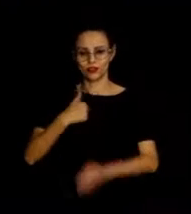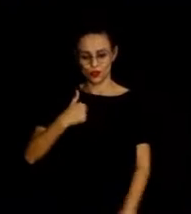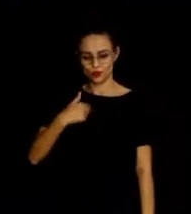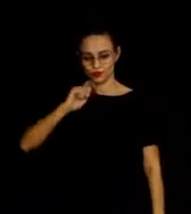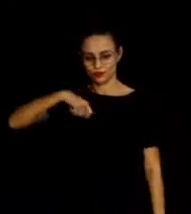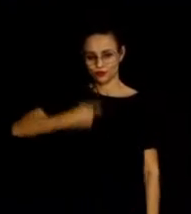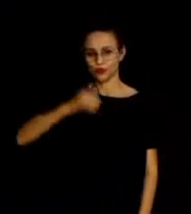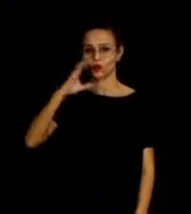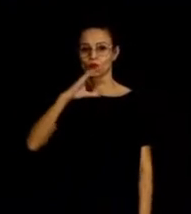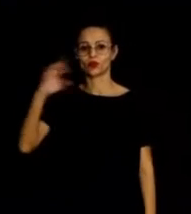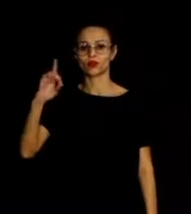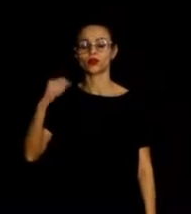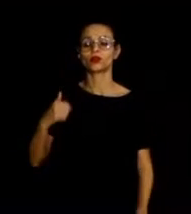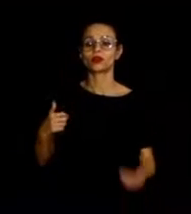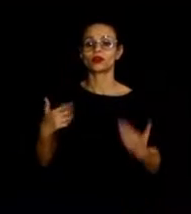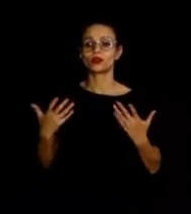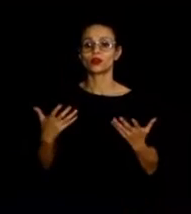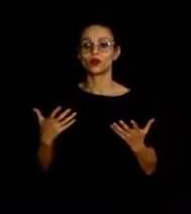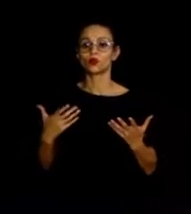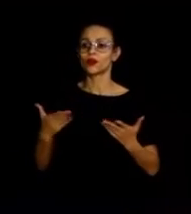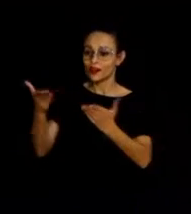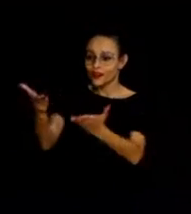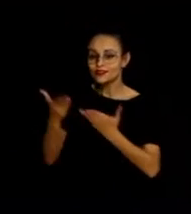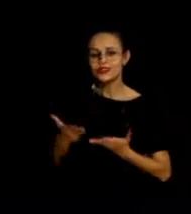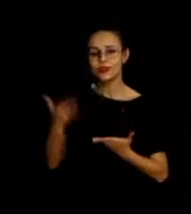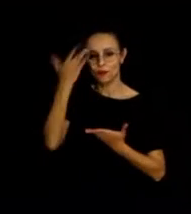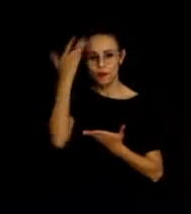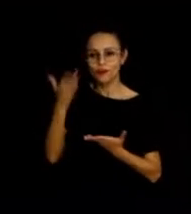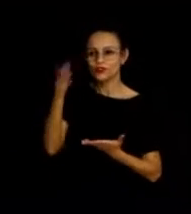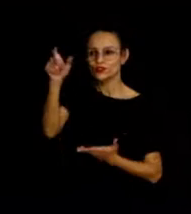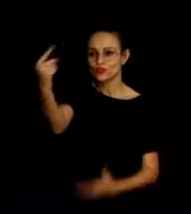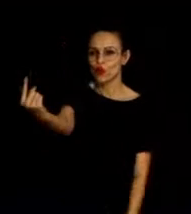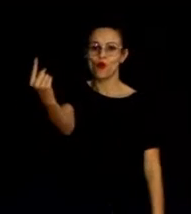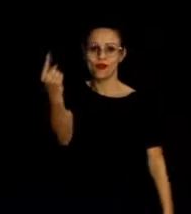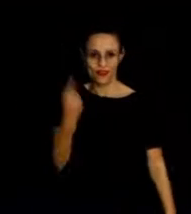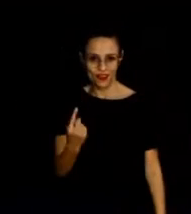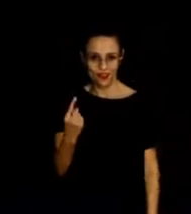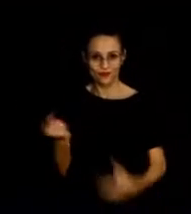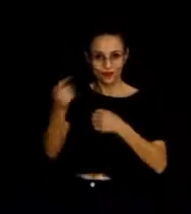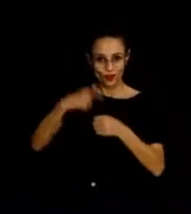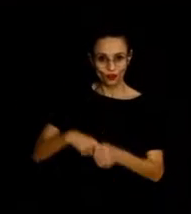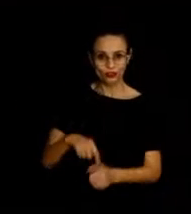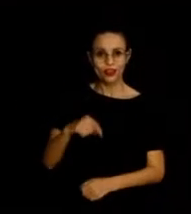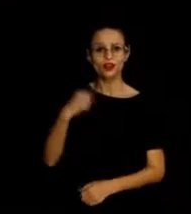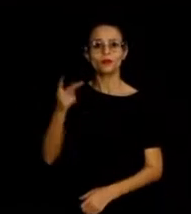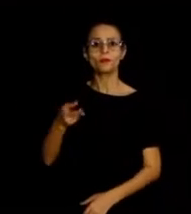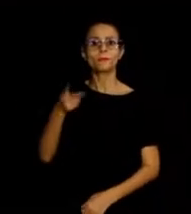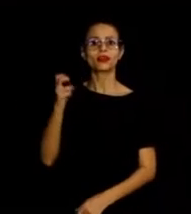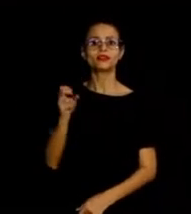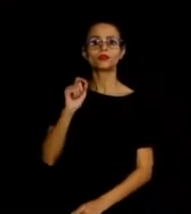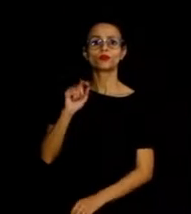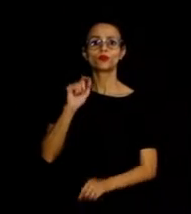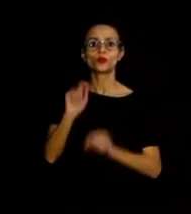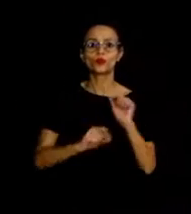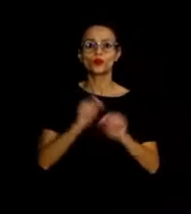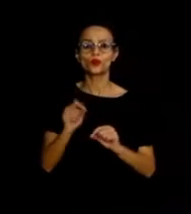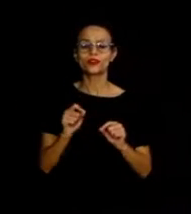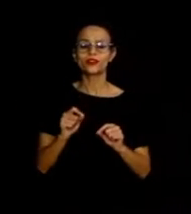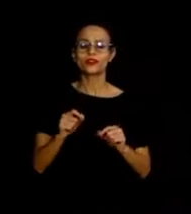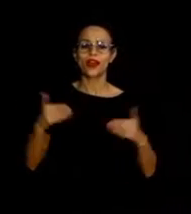coordenador e Eu muitas vezes as recebo e eu vejo assim afeição